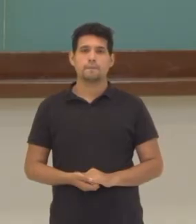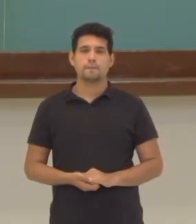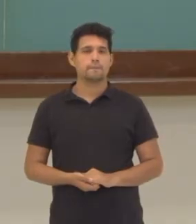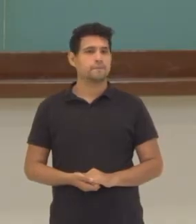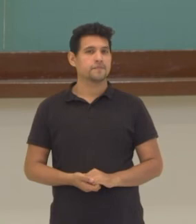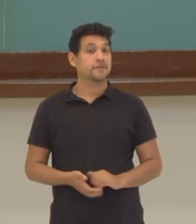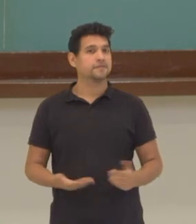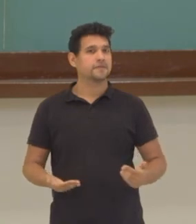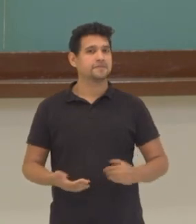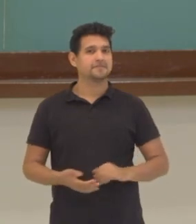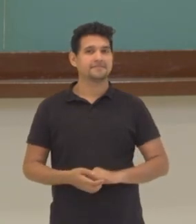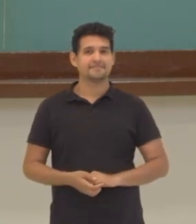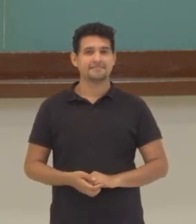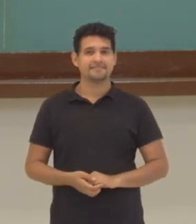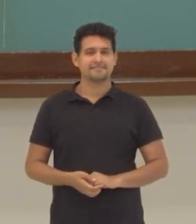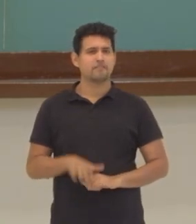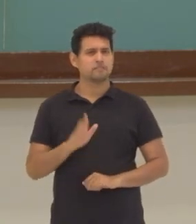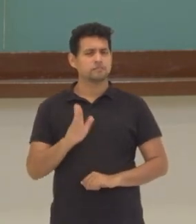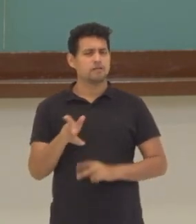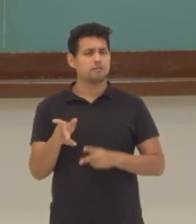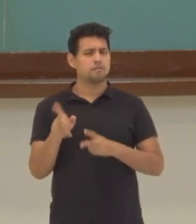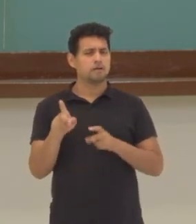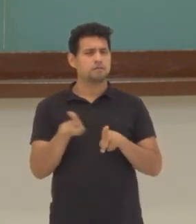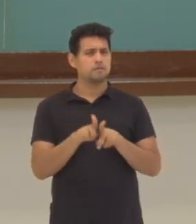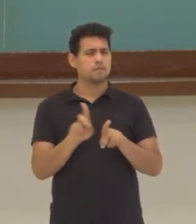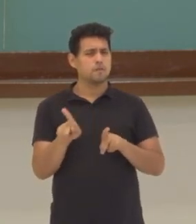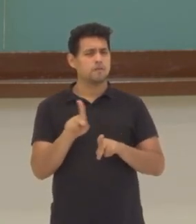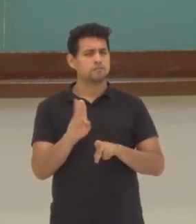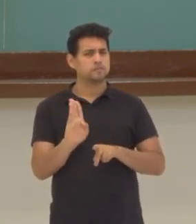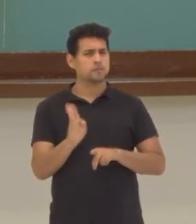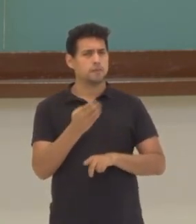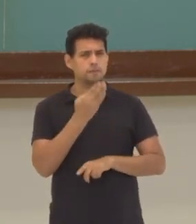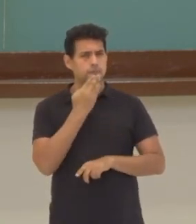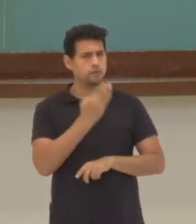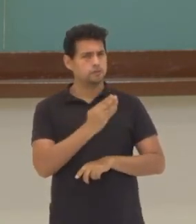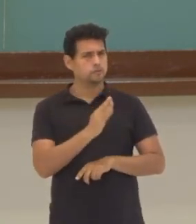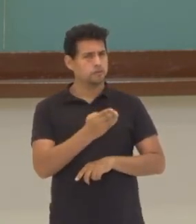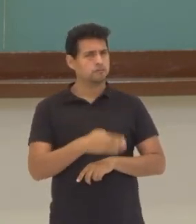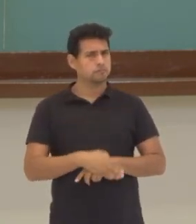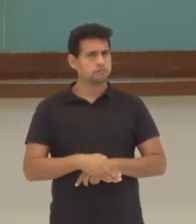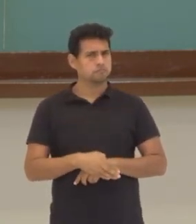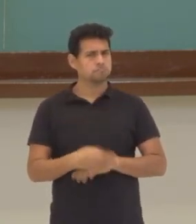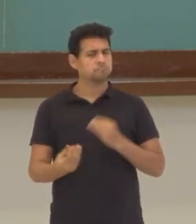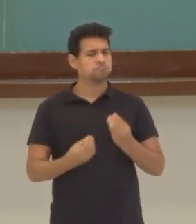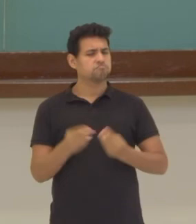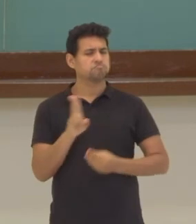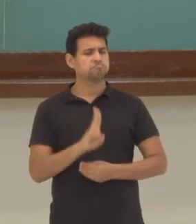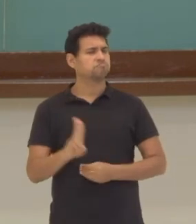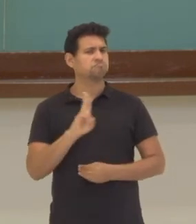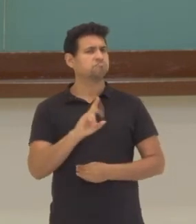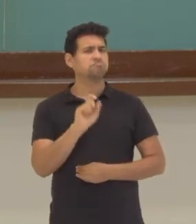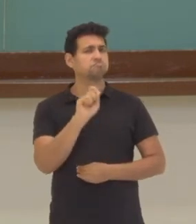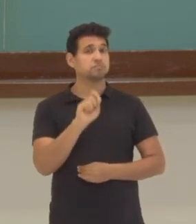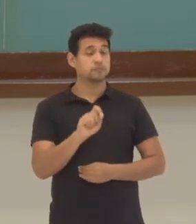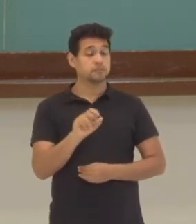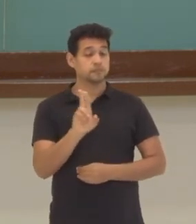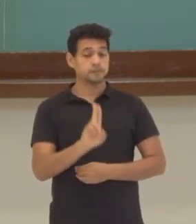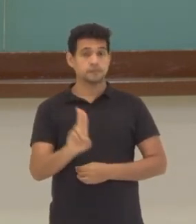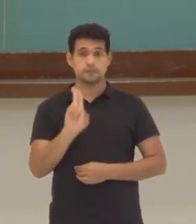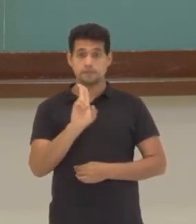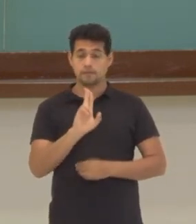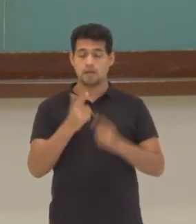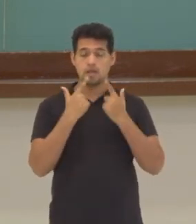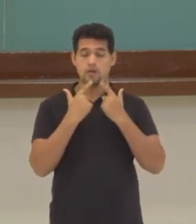E aí, você observou ali o que o professor solicitou, né? Então, o que foi utilizado aqui, pessoal? Foi utilizada a